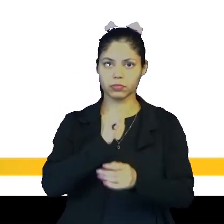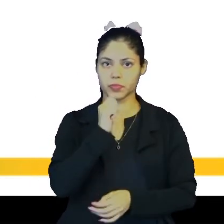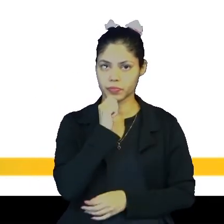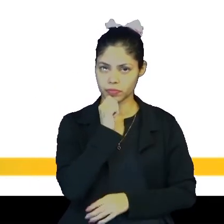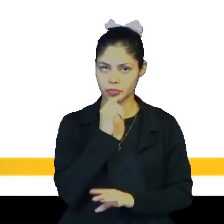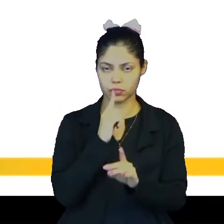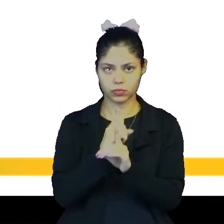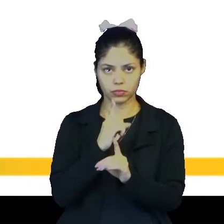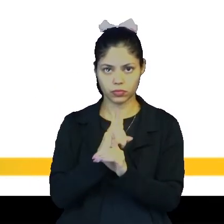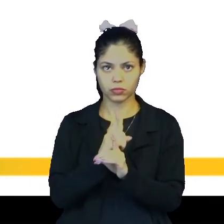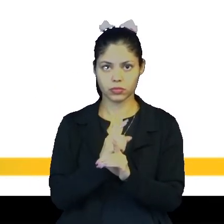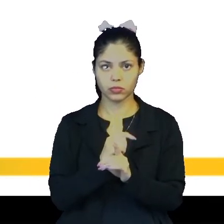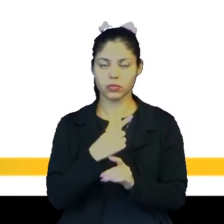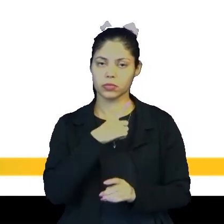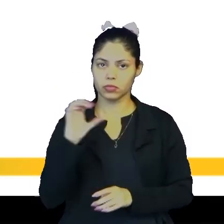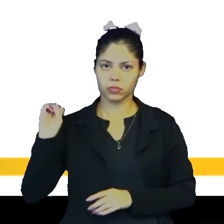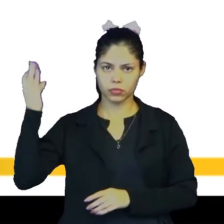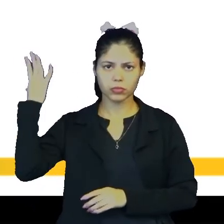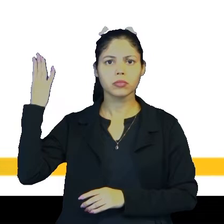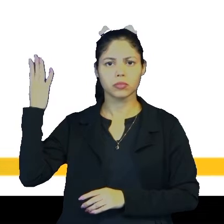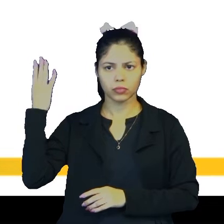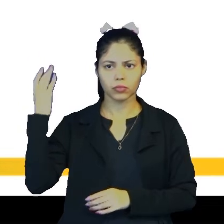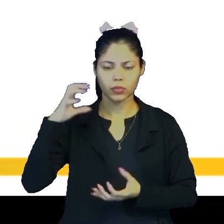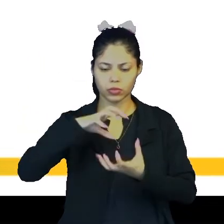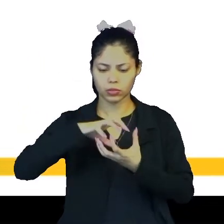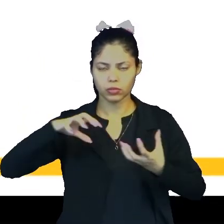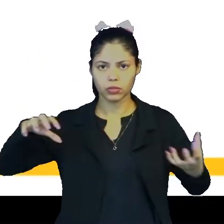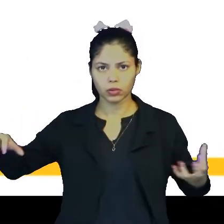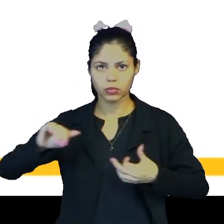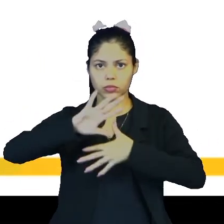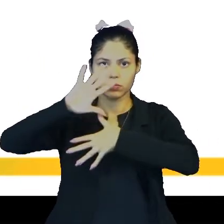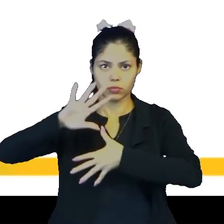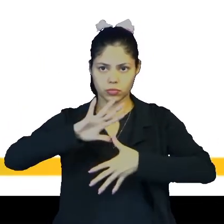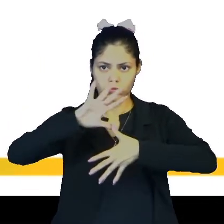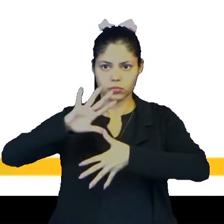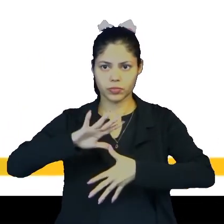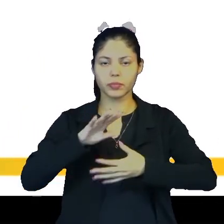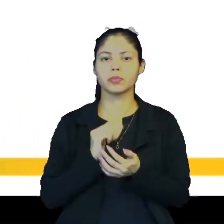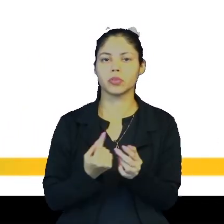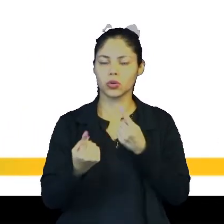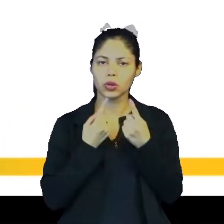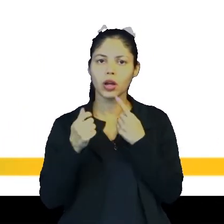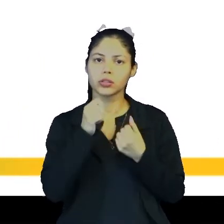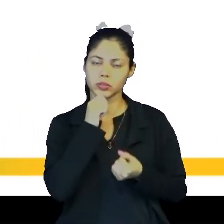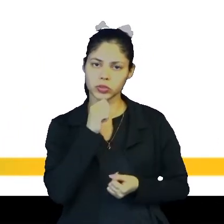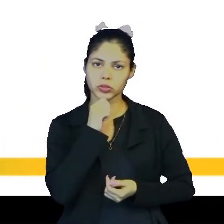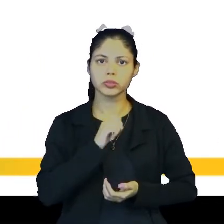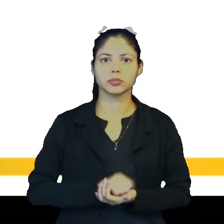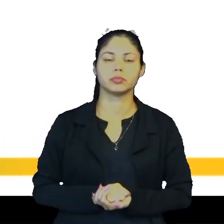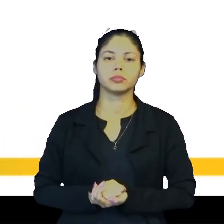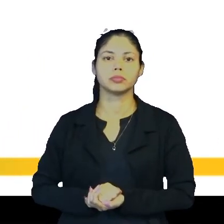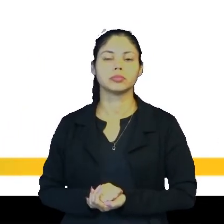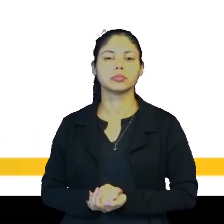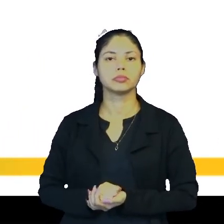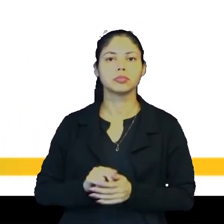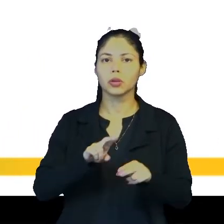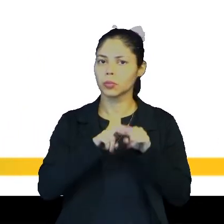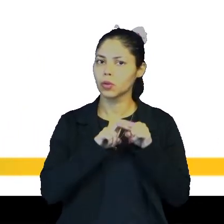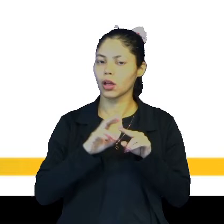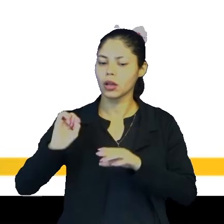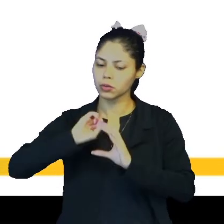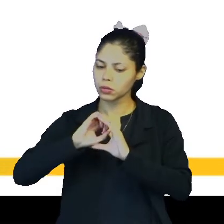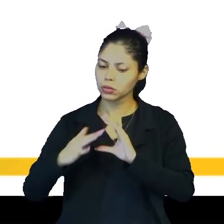compreender como ocorreu a ocupação do continente americano e muitas discussões são levantadas acerca, portanto,